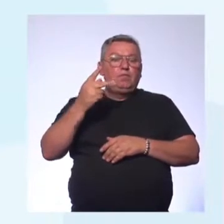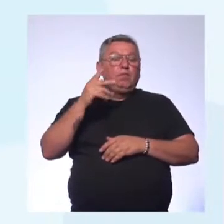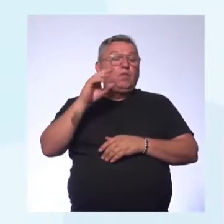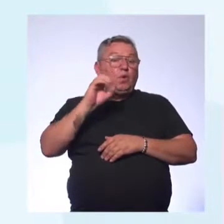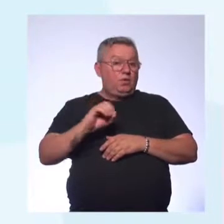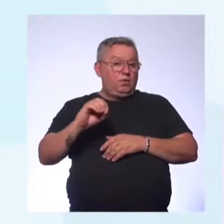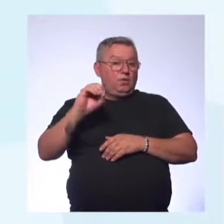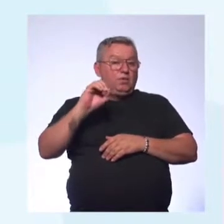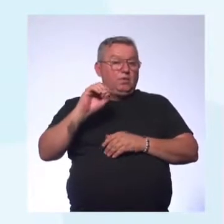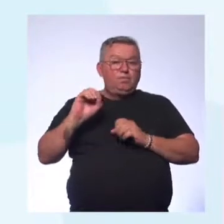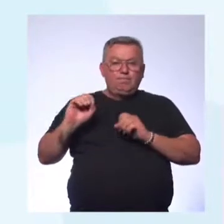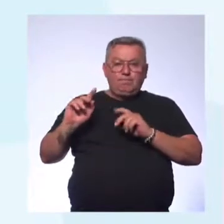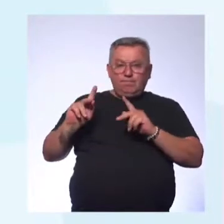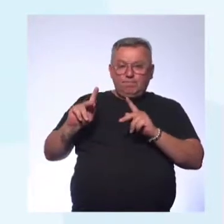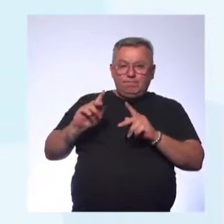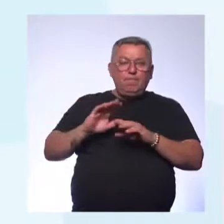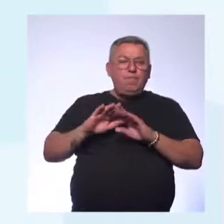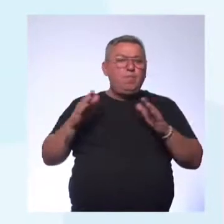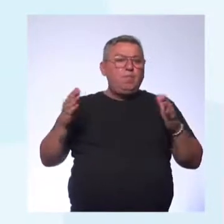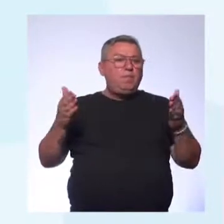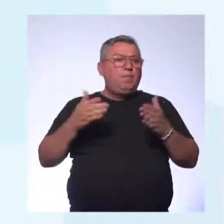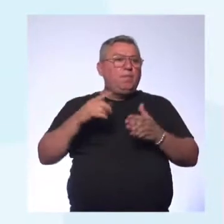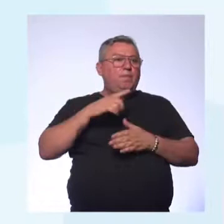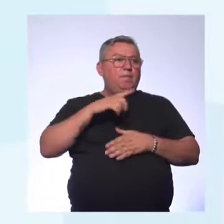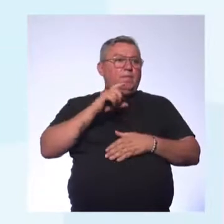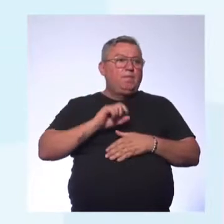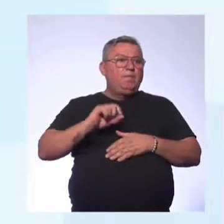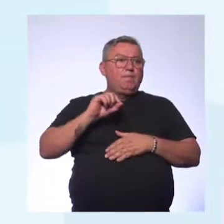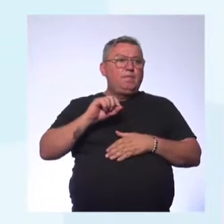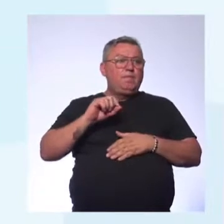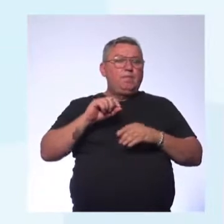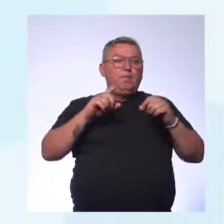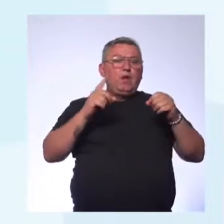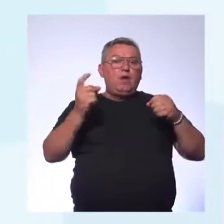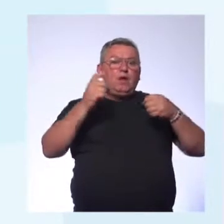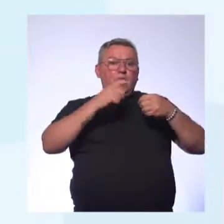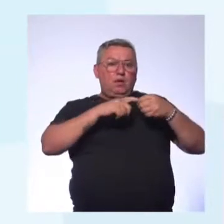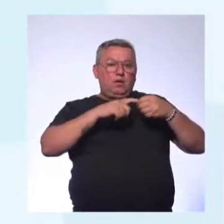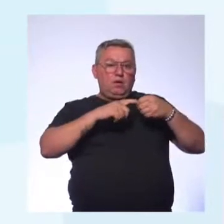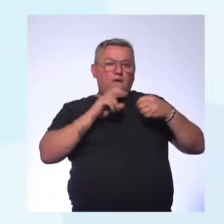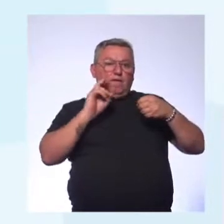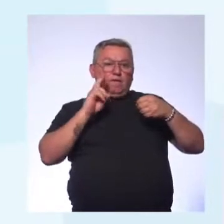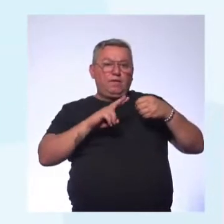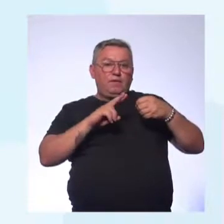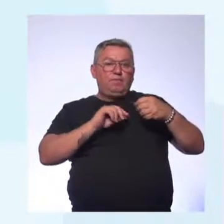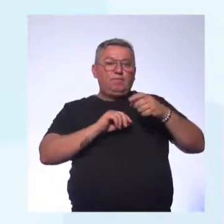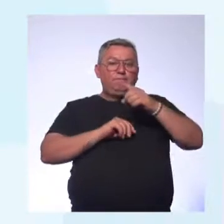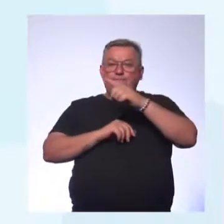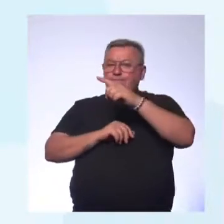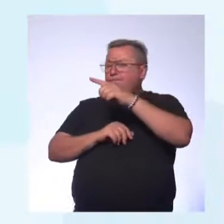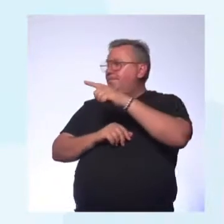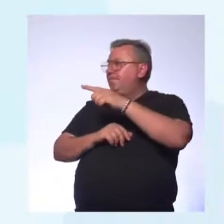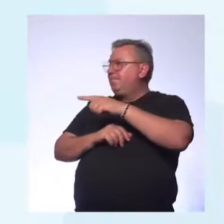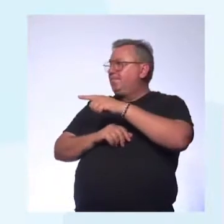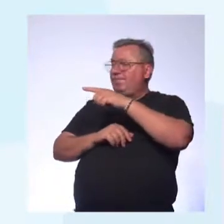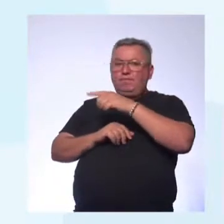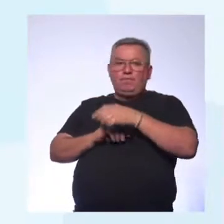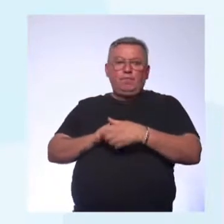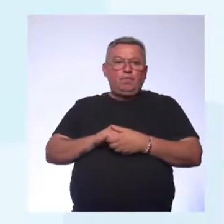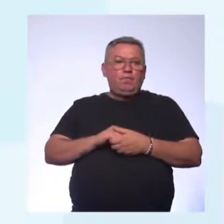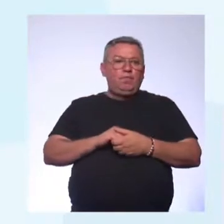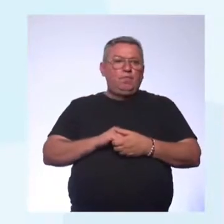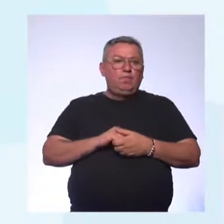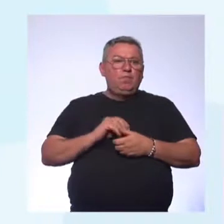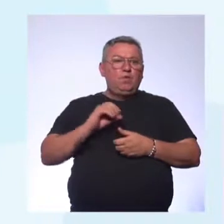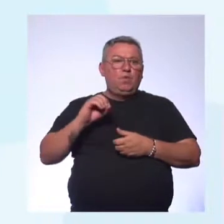oxigênio Ok então Aqui nós temos a ligação de hidrogênio Observe aqui ó aqui só ficou